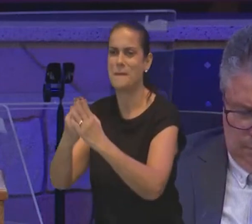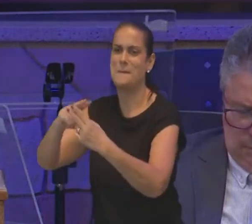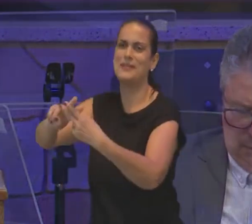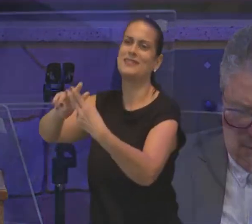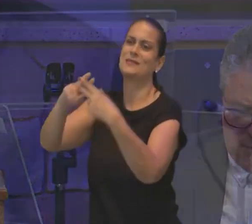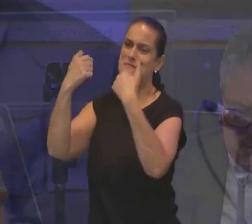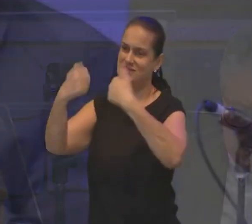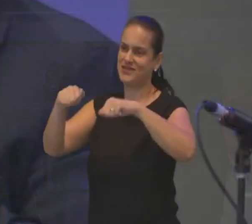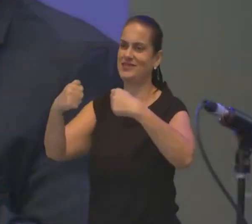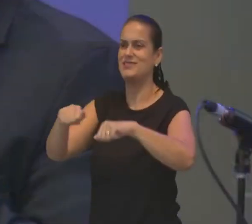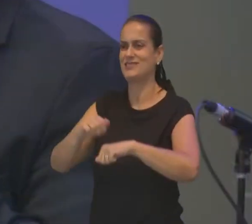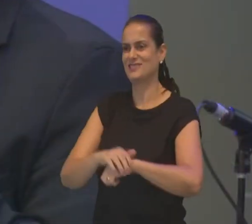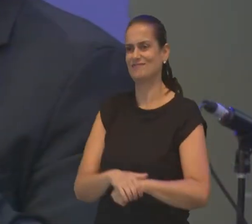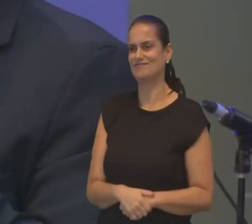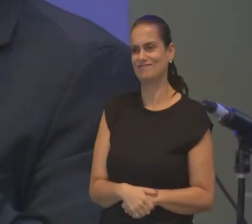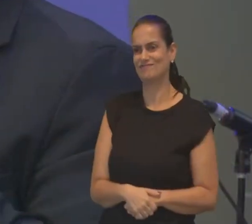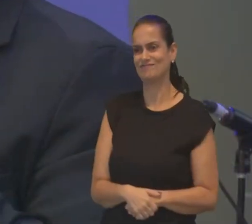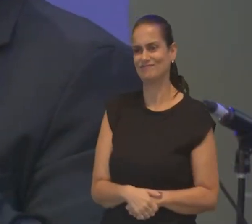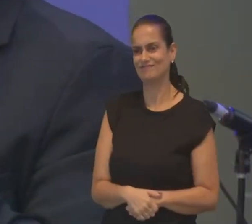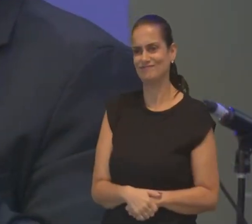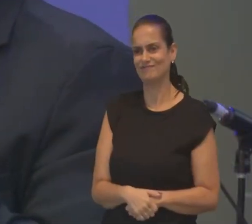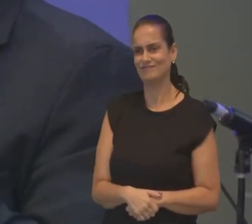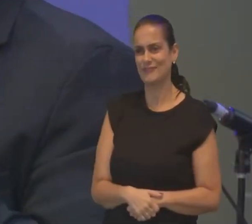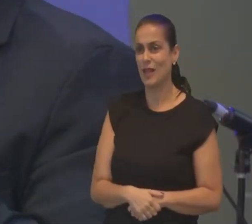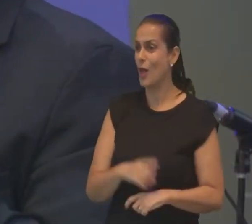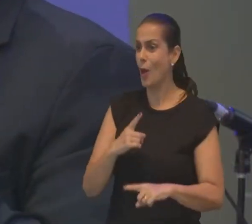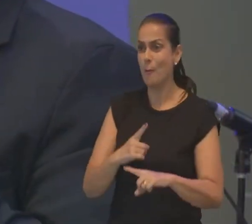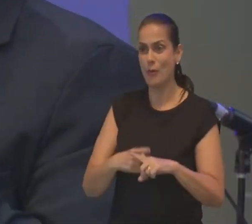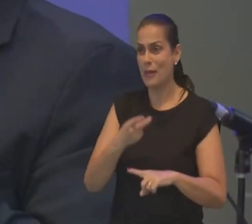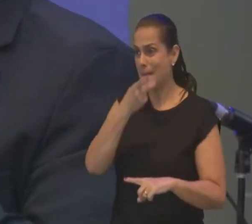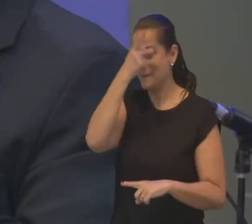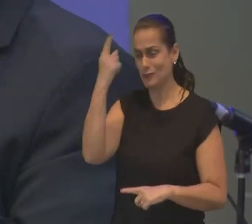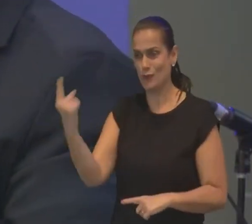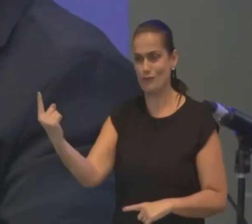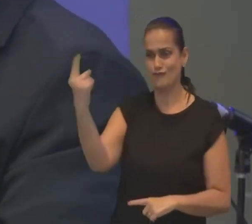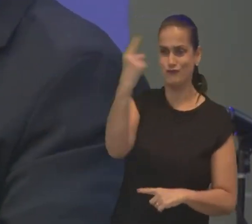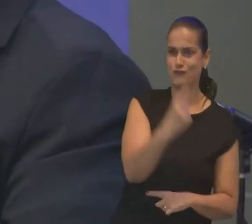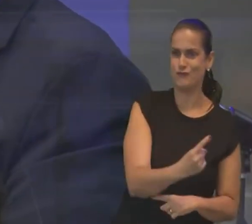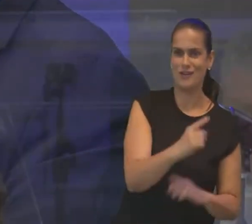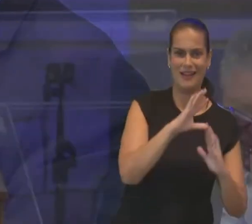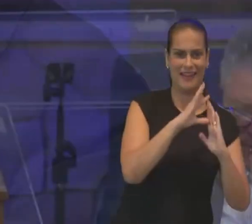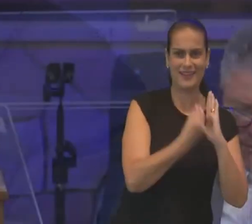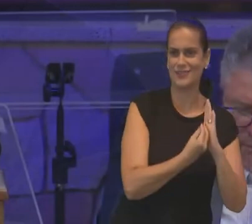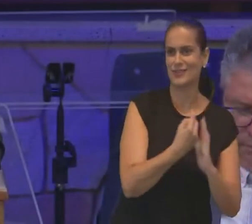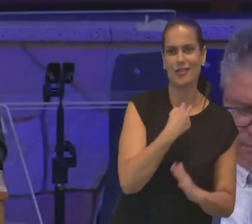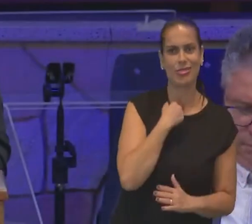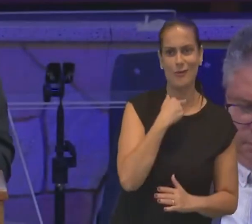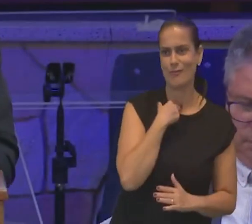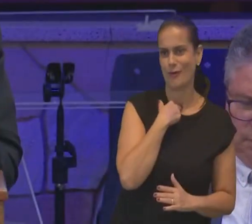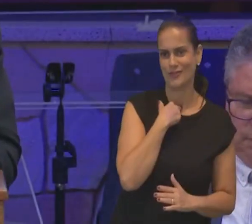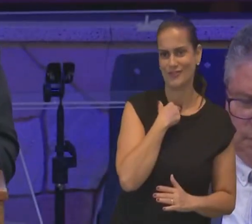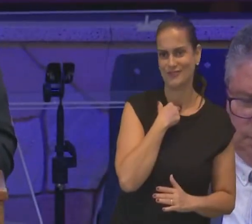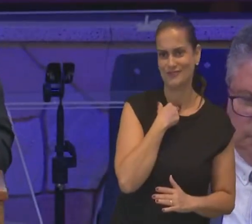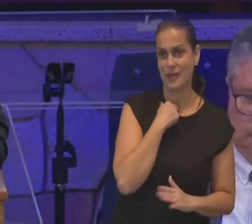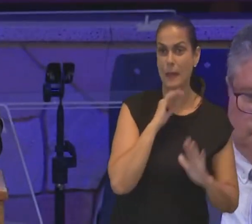presídio, para que essas maravilhas de Deus aconteçam. Passa aí, meu irmão.